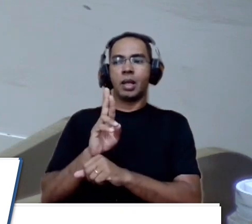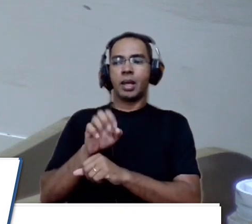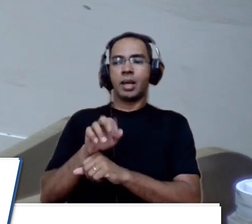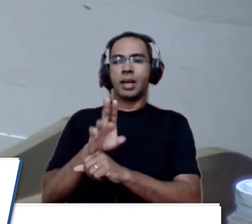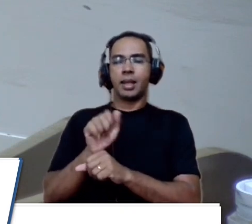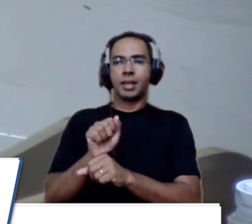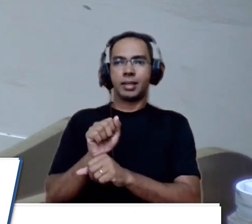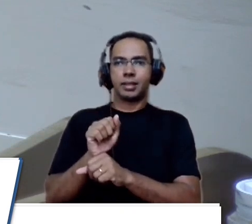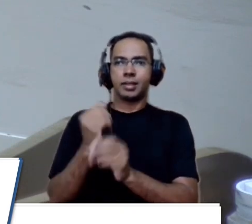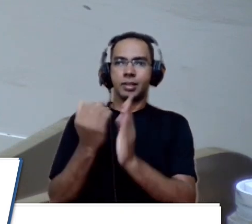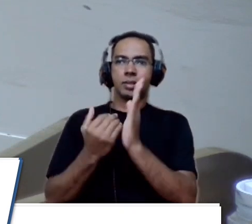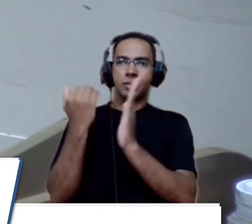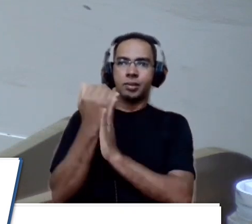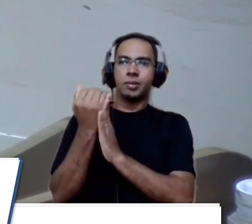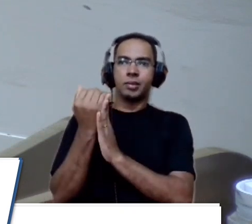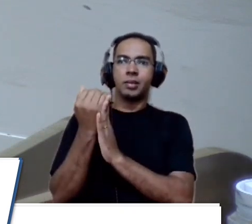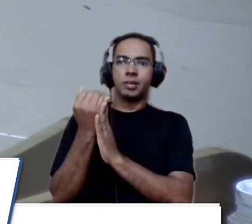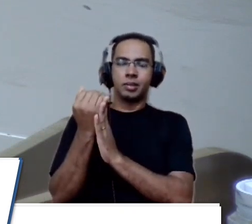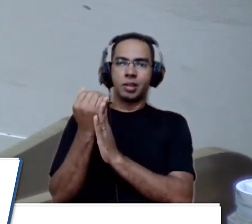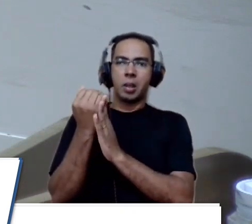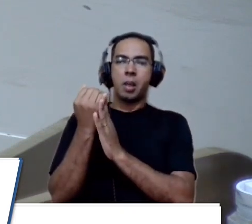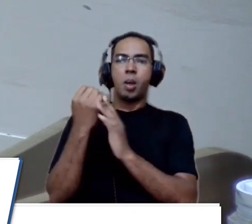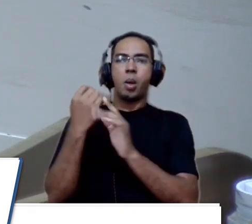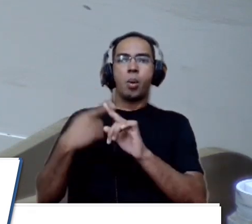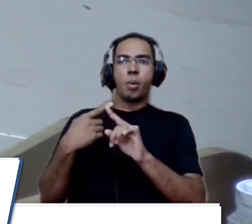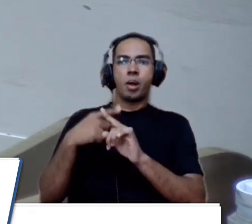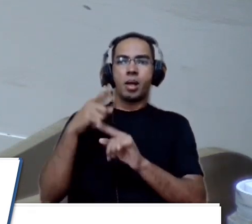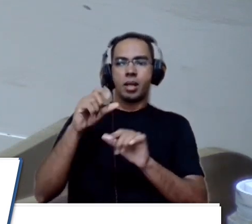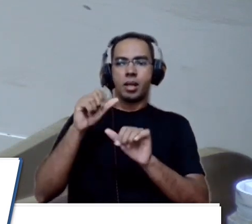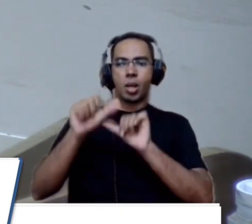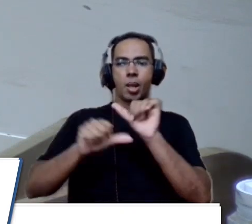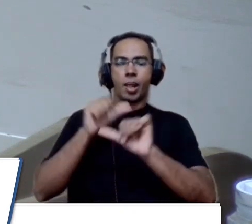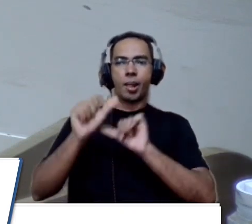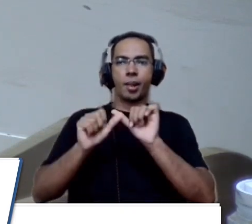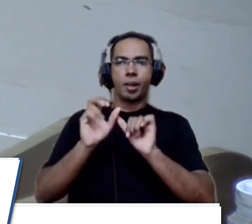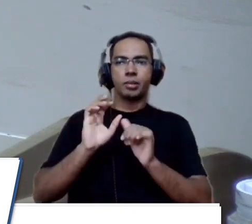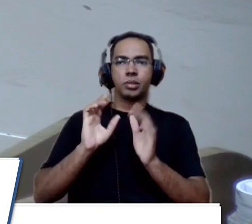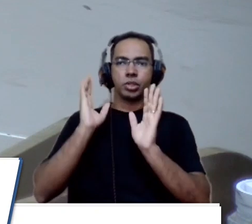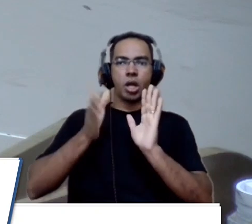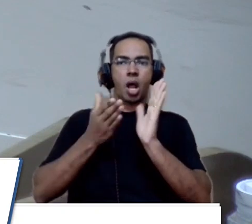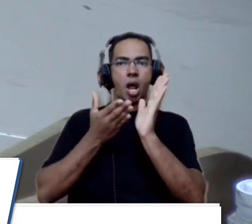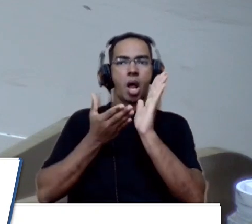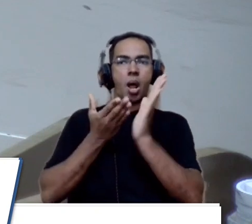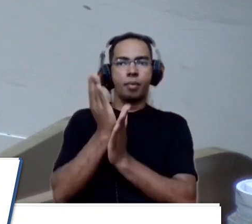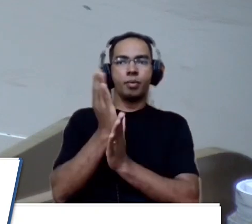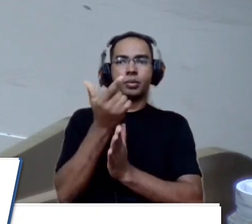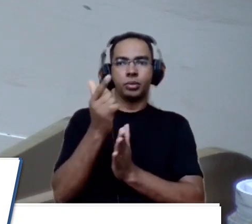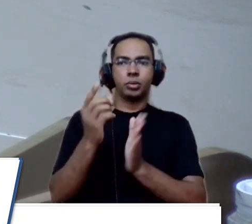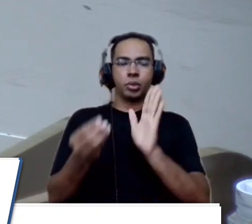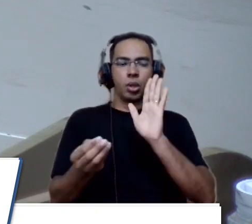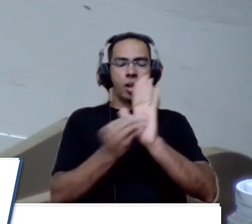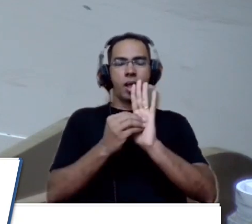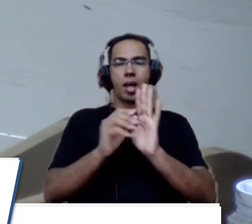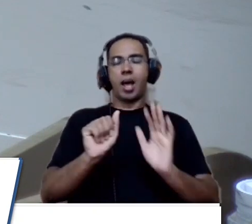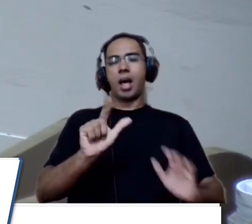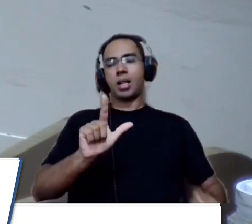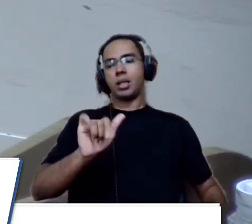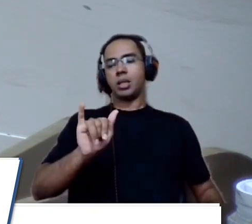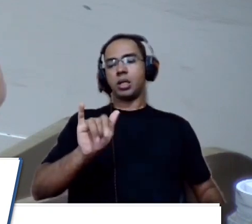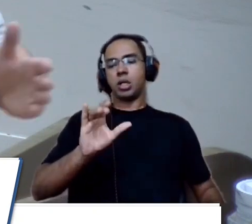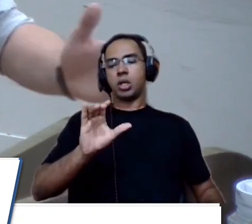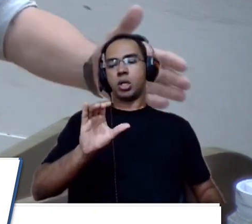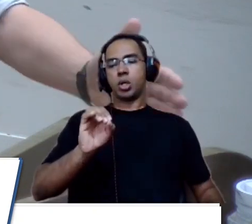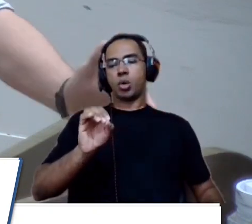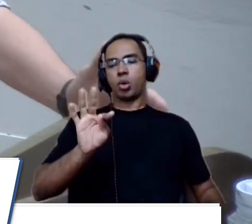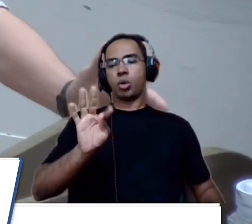o consumo. Essa reforma ela foi aprovada sem as alíquotas, e essas alíquotas vão